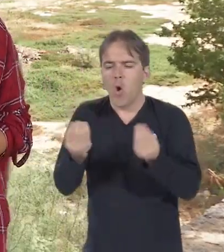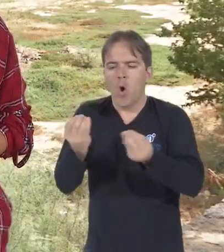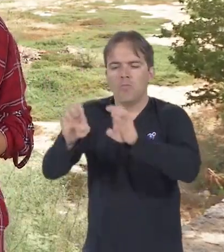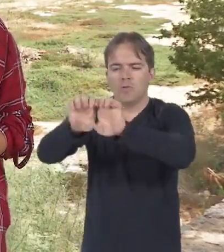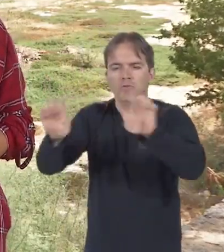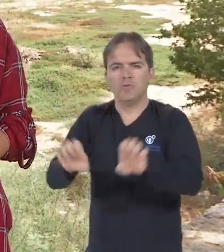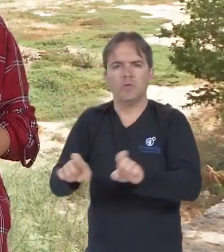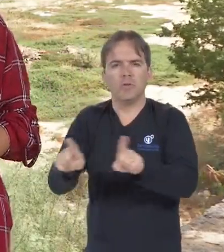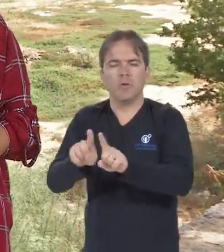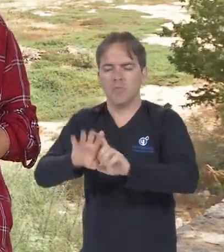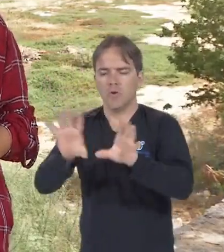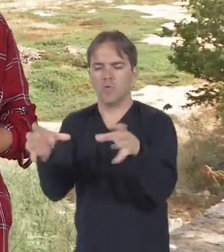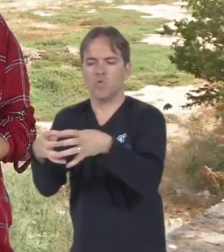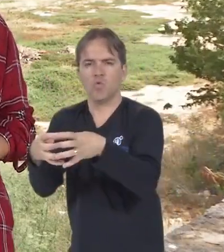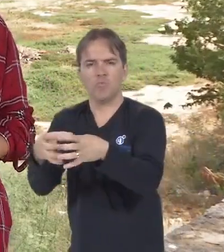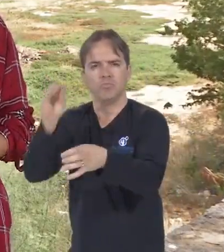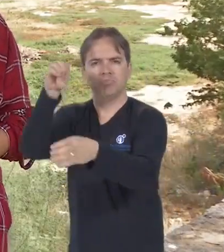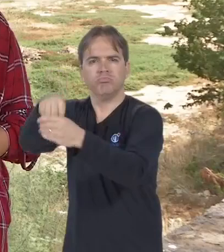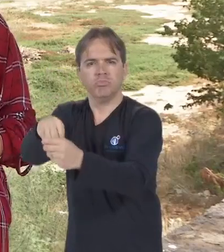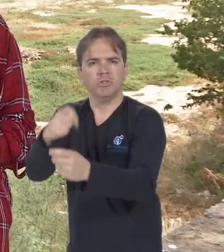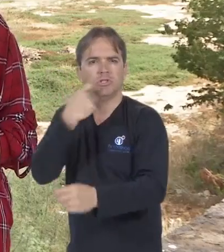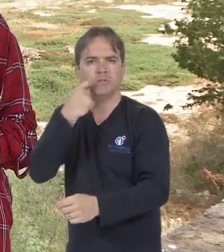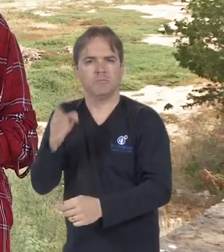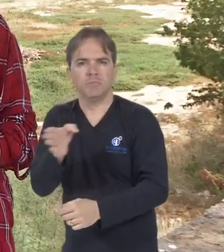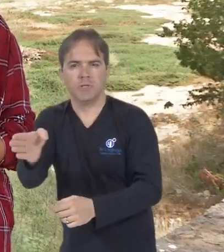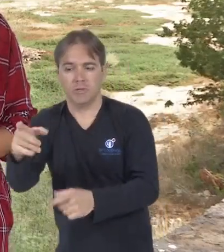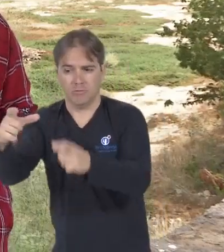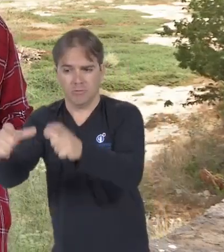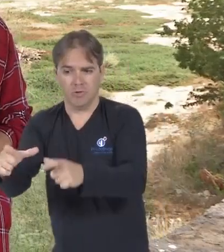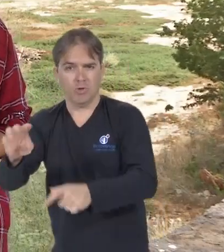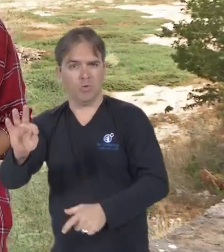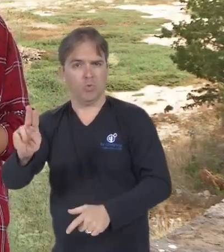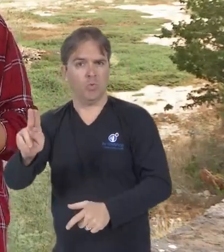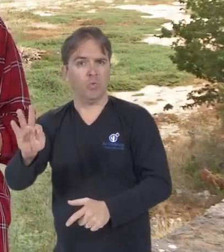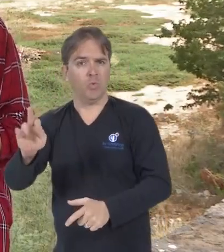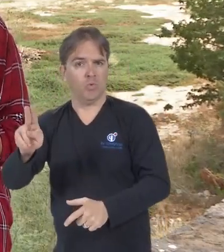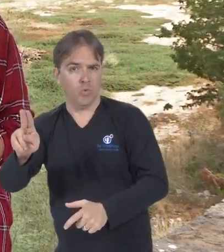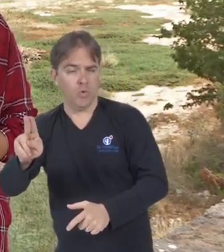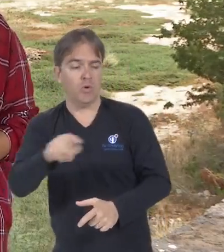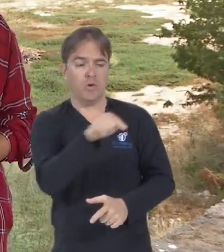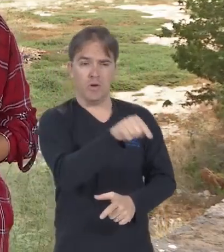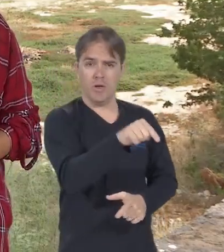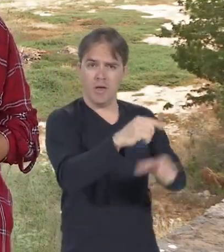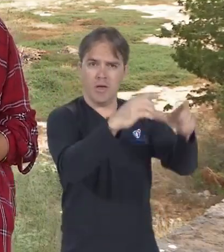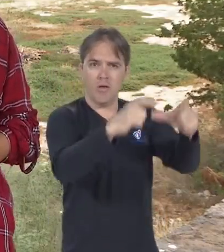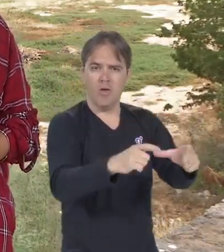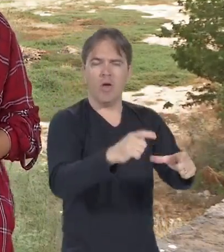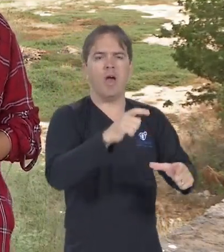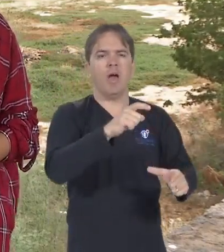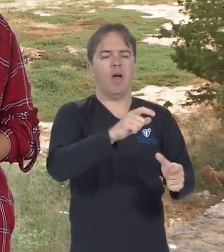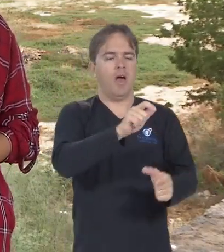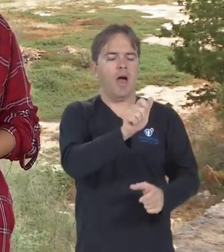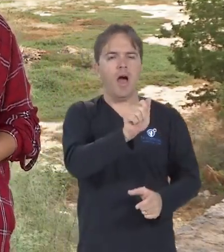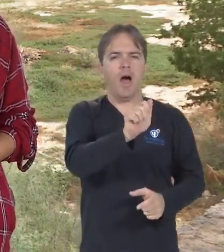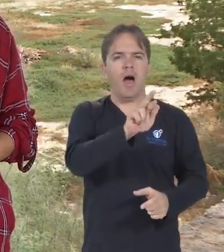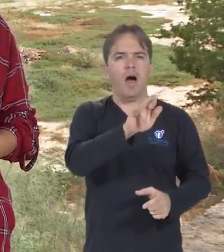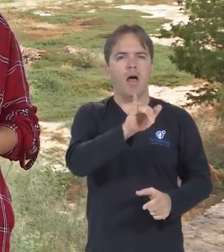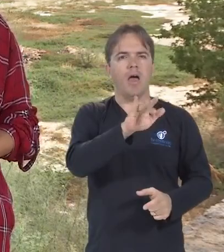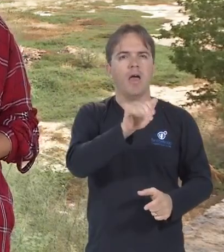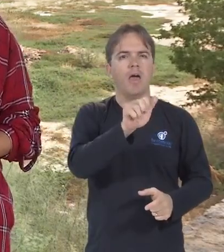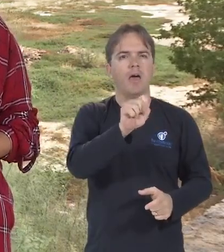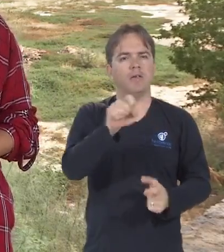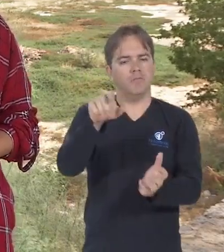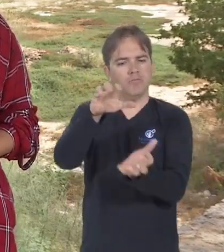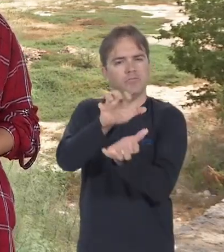e composição das comunidades aquáticas dos reservatórios de Tucutu e Areias, em Pernambuco. O objetivo do estudo